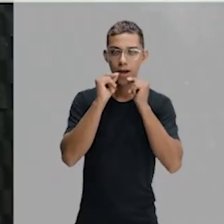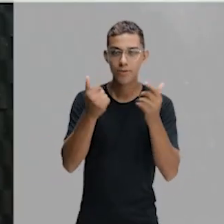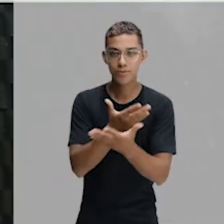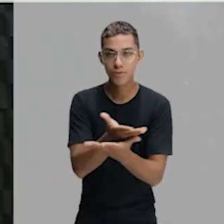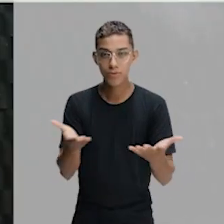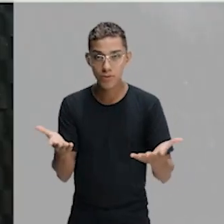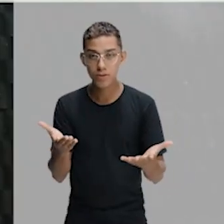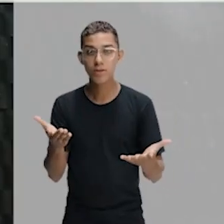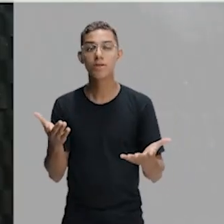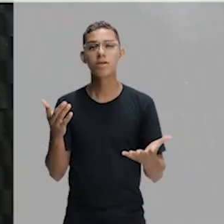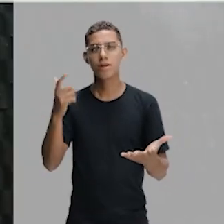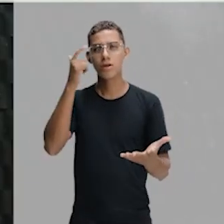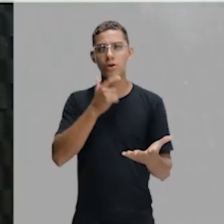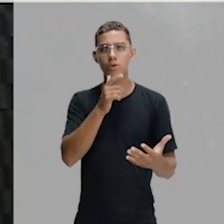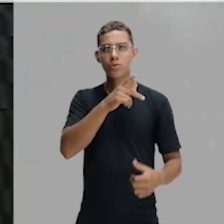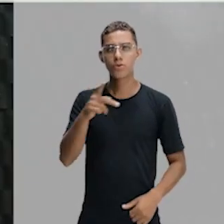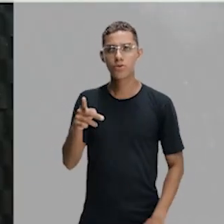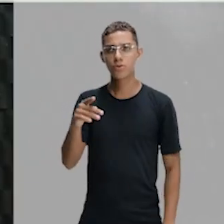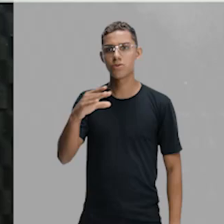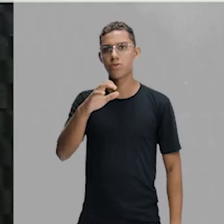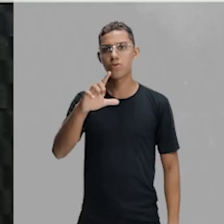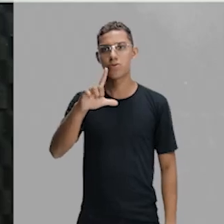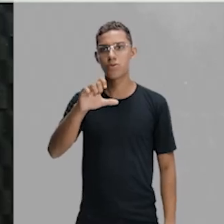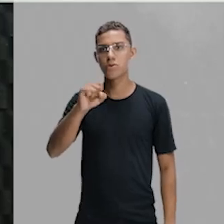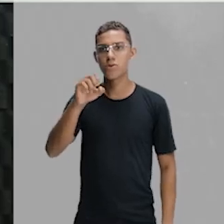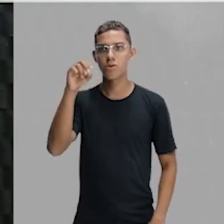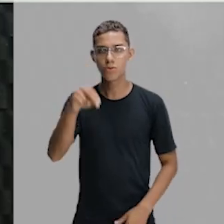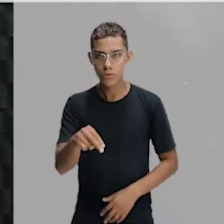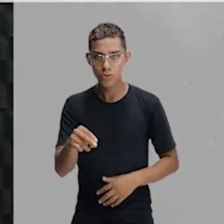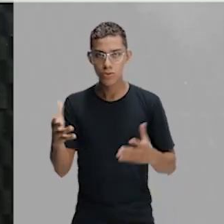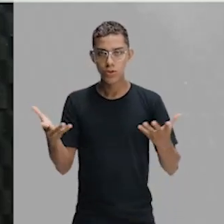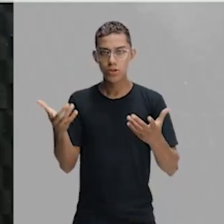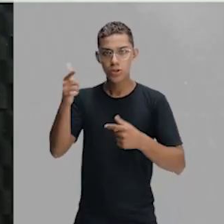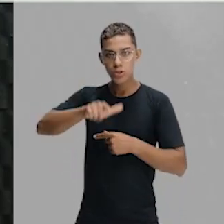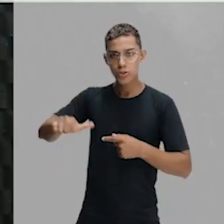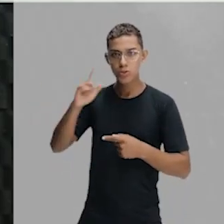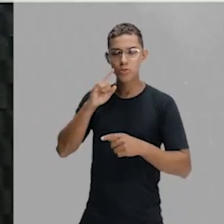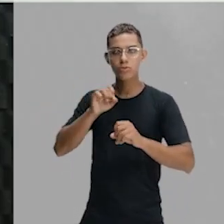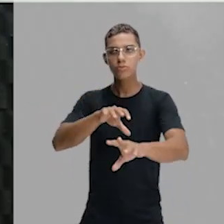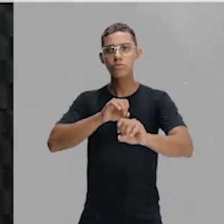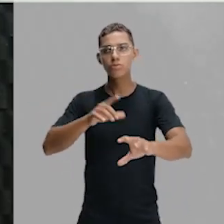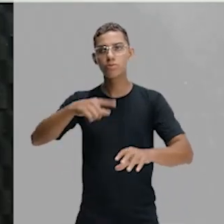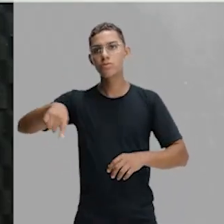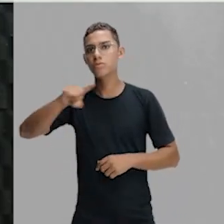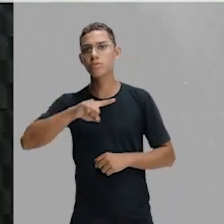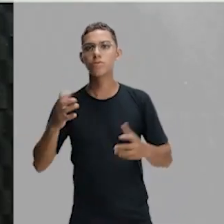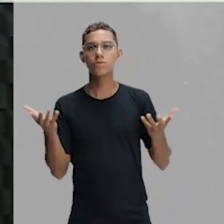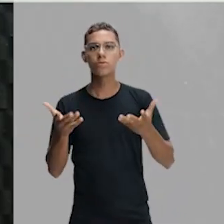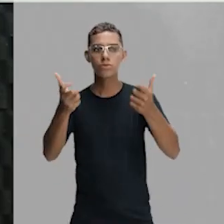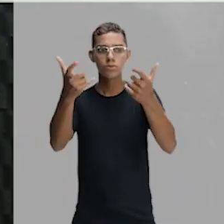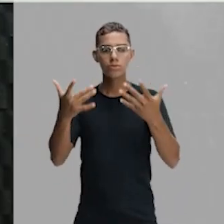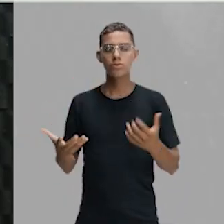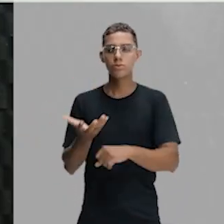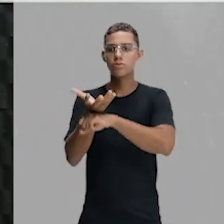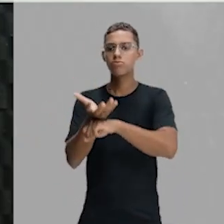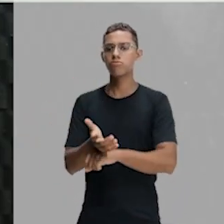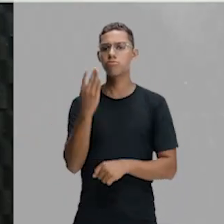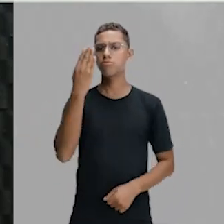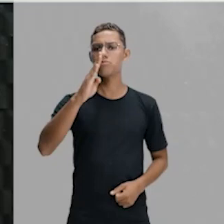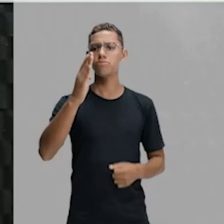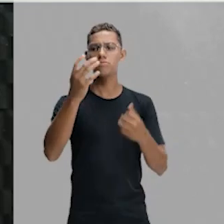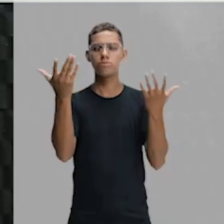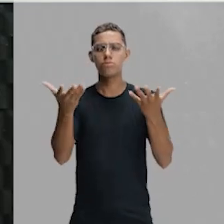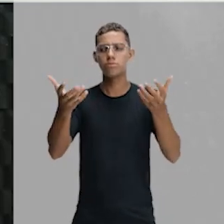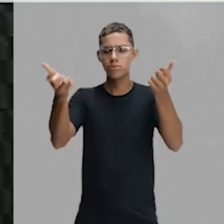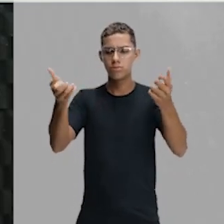galera, tudo bem com vocês? Eu sou o professor Celso Ramos e estou aqui mais uma vez para ensinar para vocês agora sobre biologia, e nessa aula